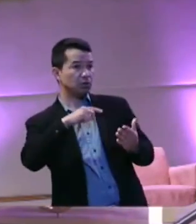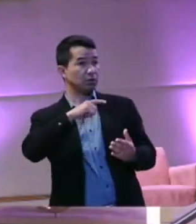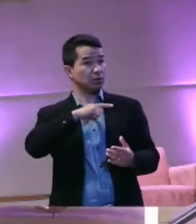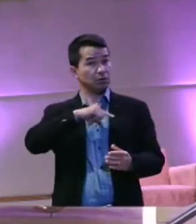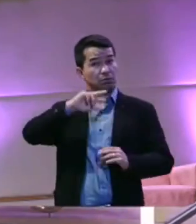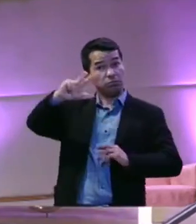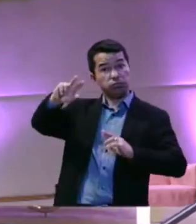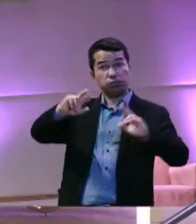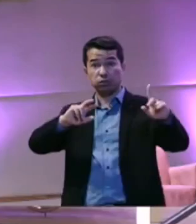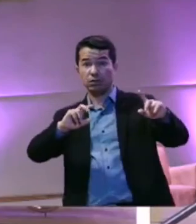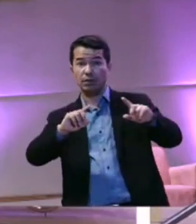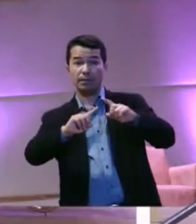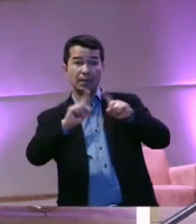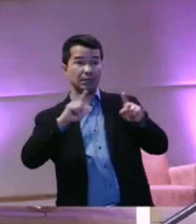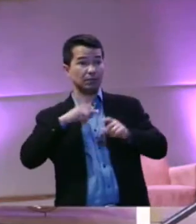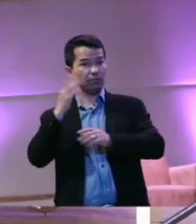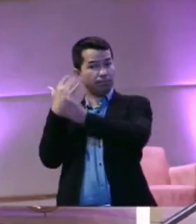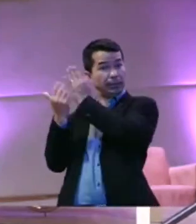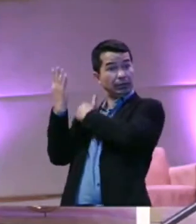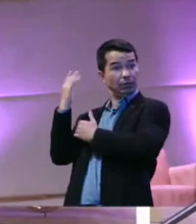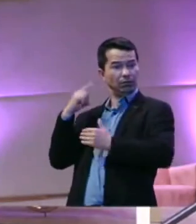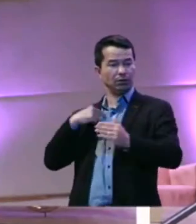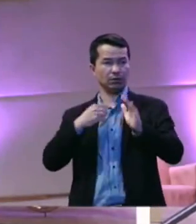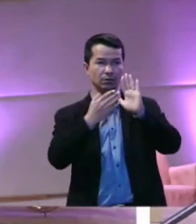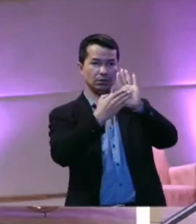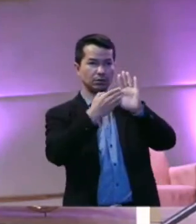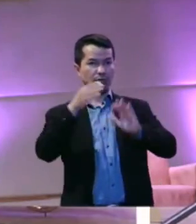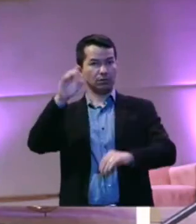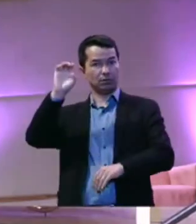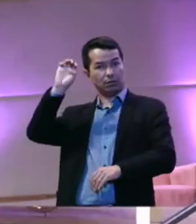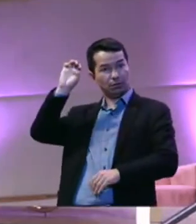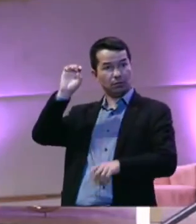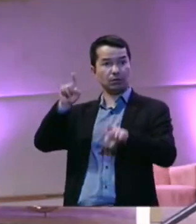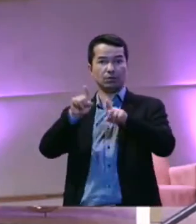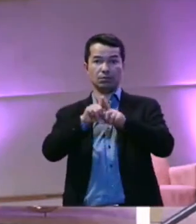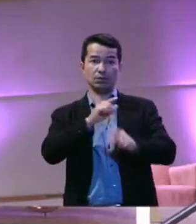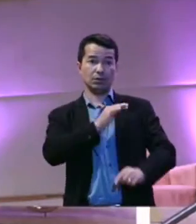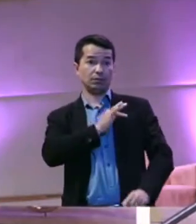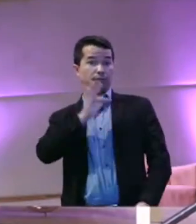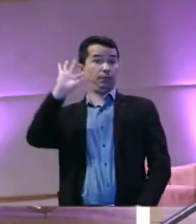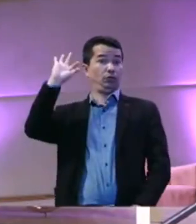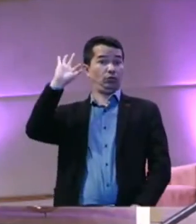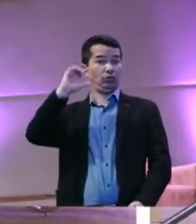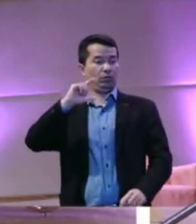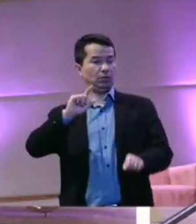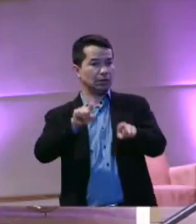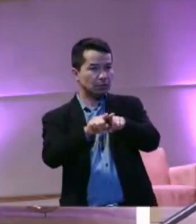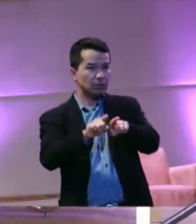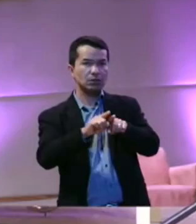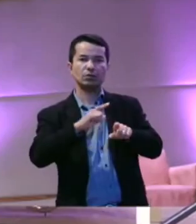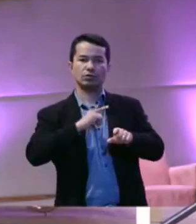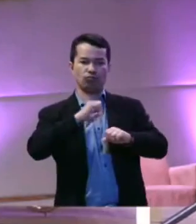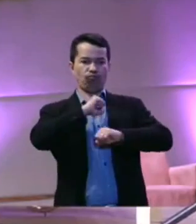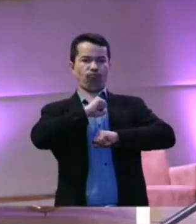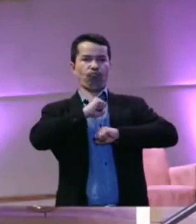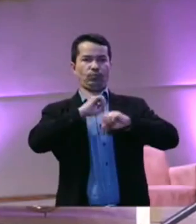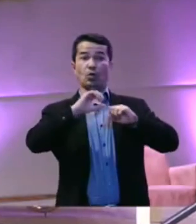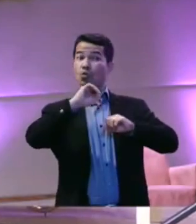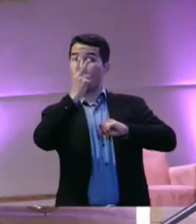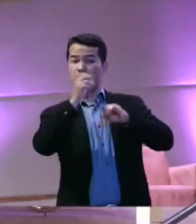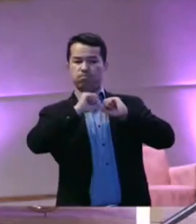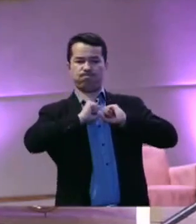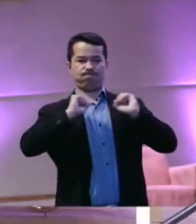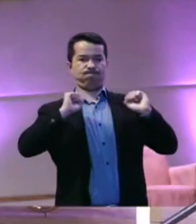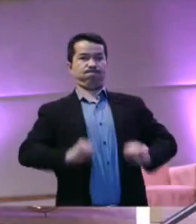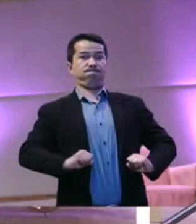e eles foram, esse texto foi direcionado a esses principais sacerdotes. E a gente pode